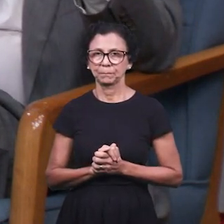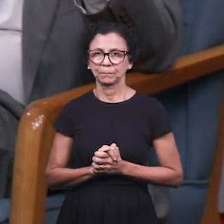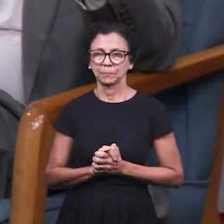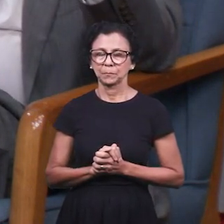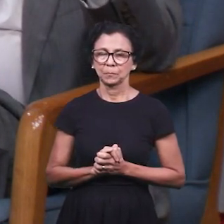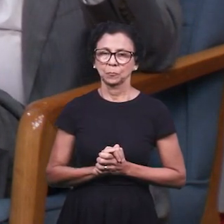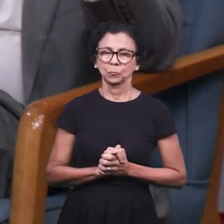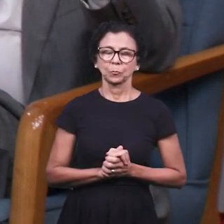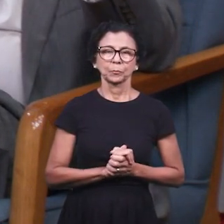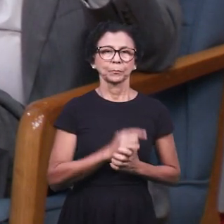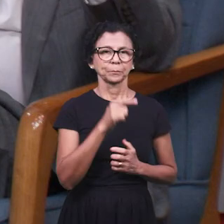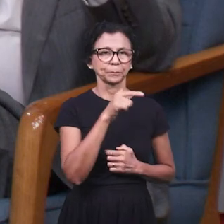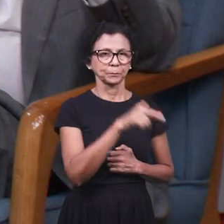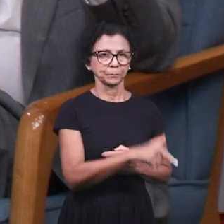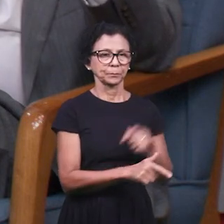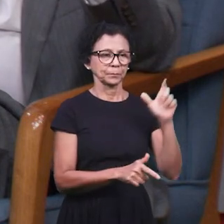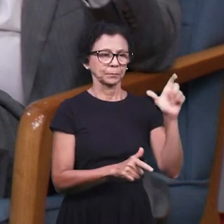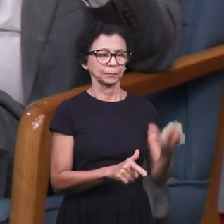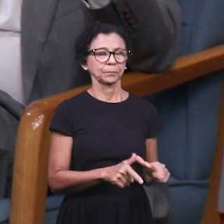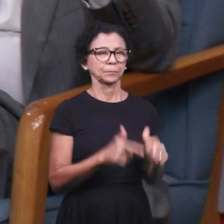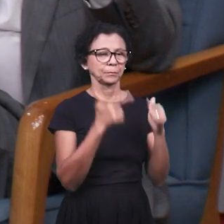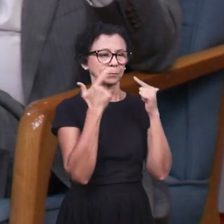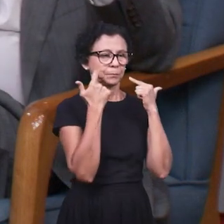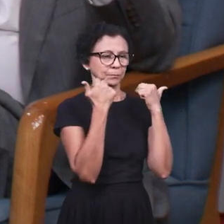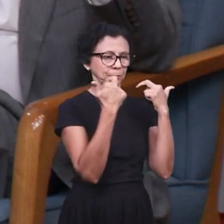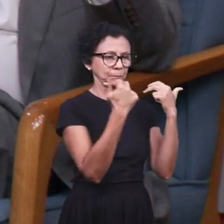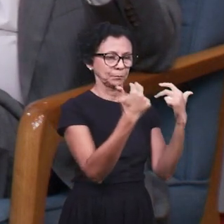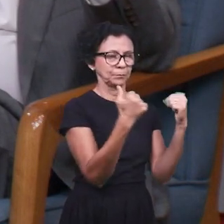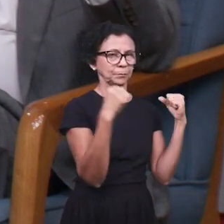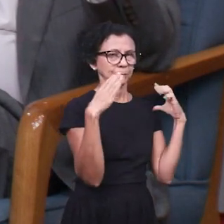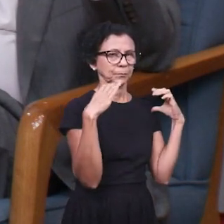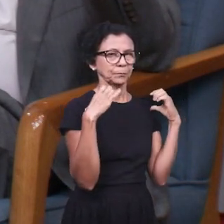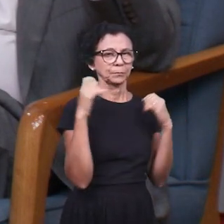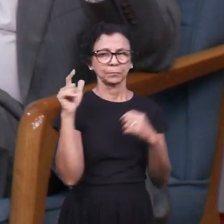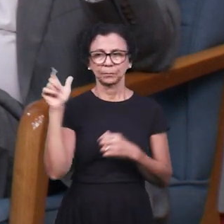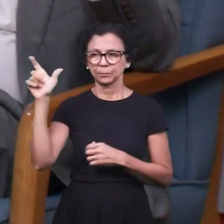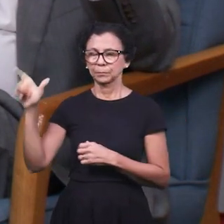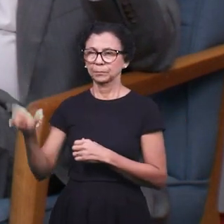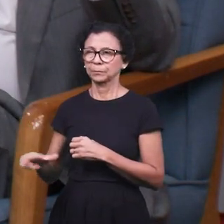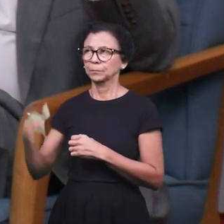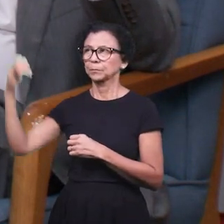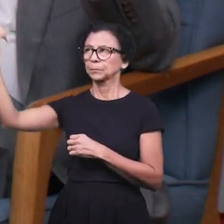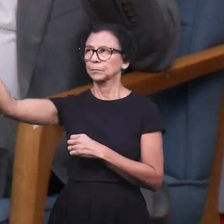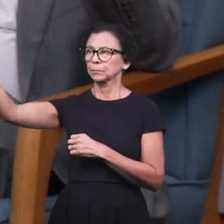houvesse alguém falando em línguas e outro interpretando,